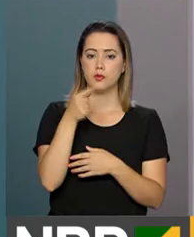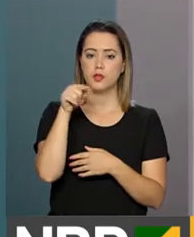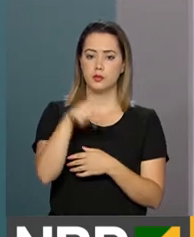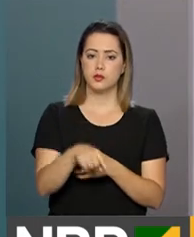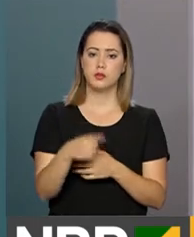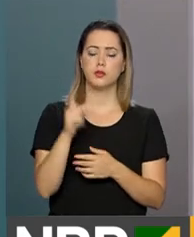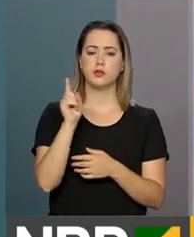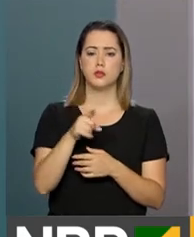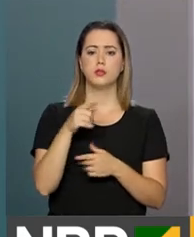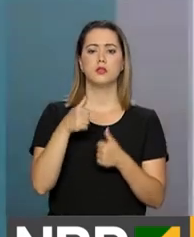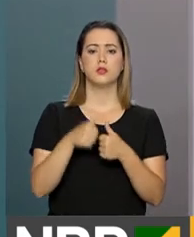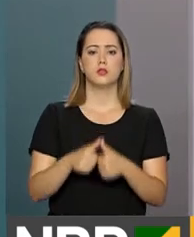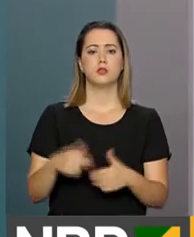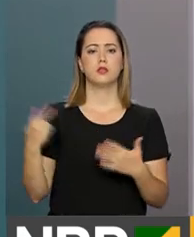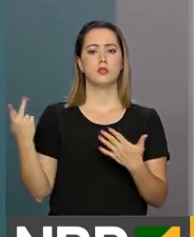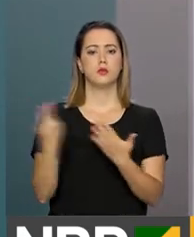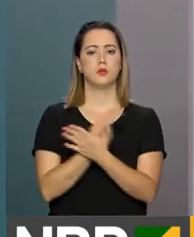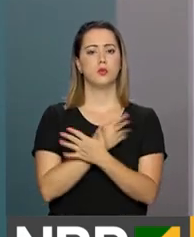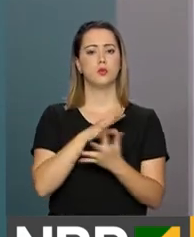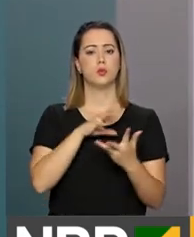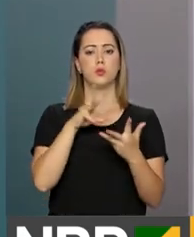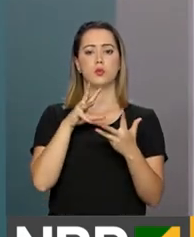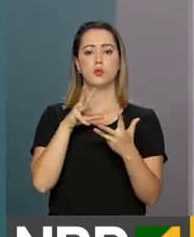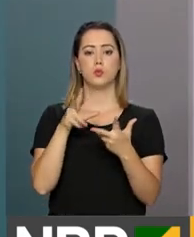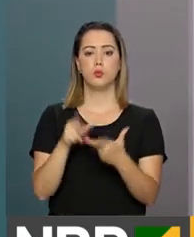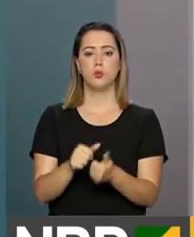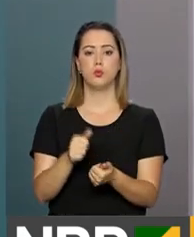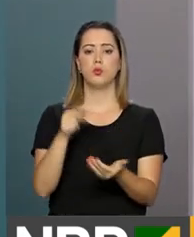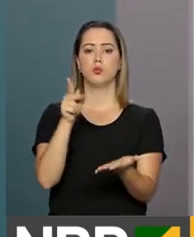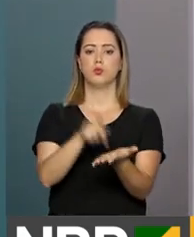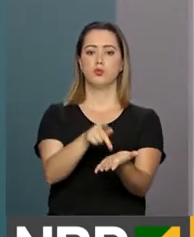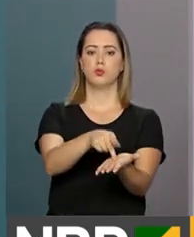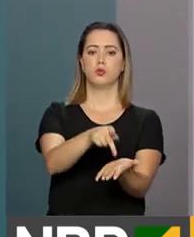o que está acontecendo no mundo real